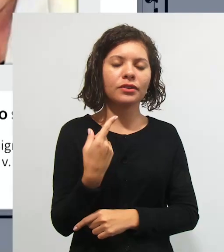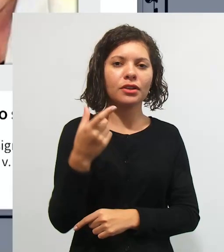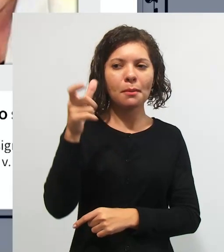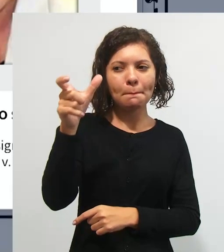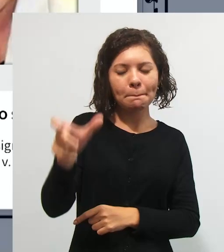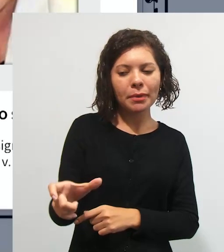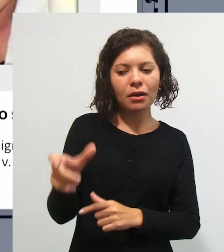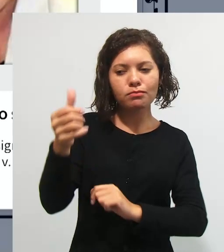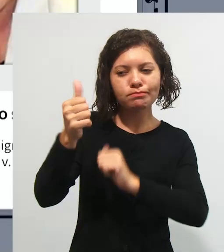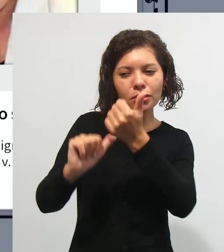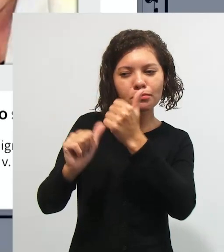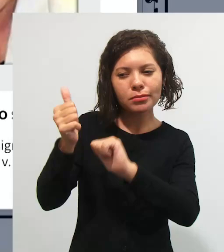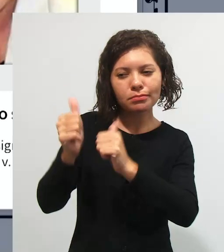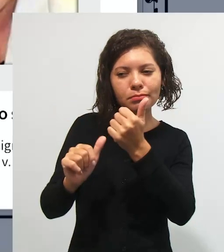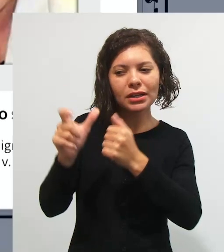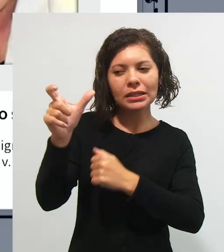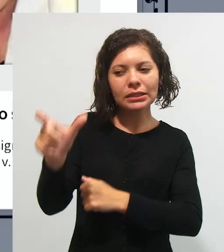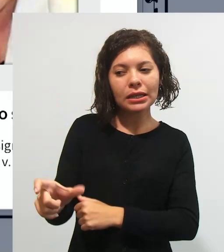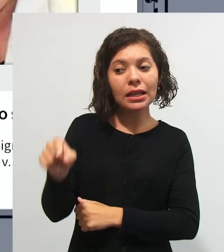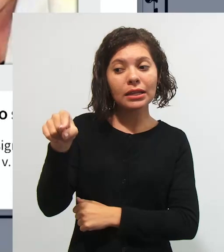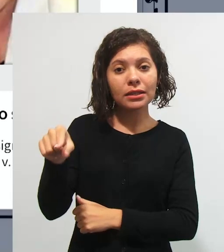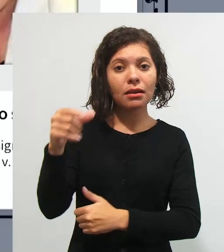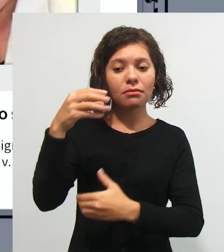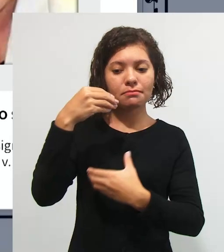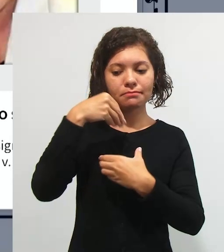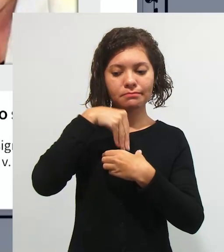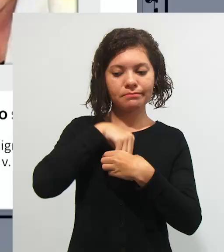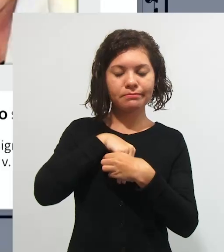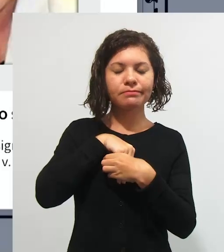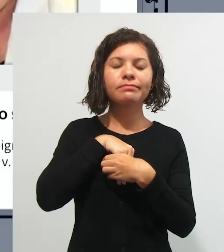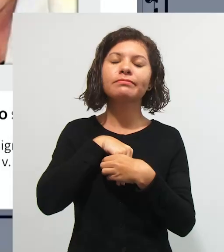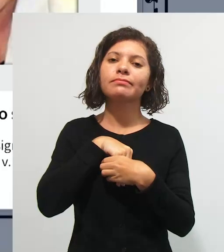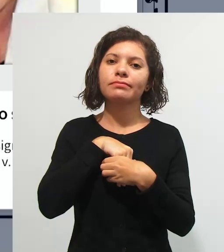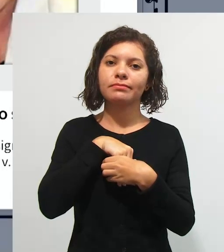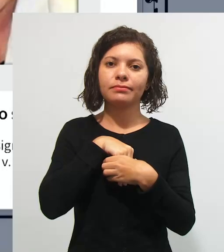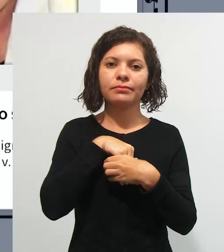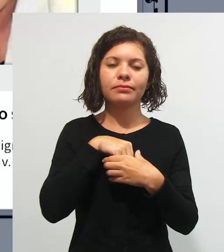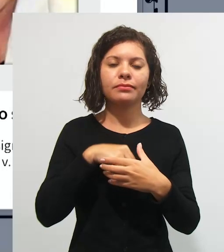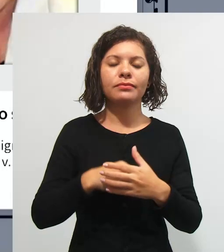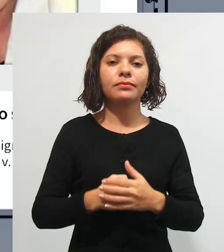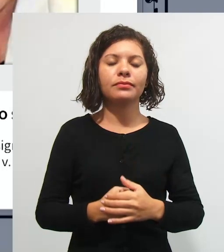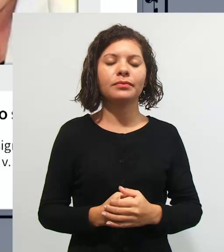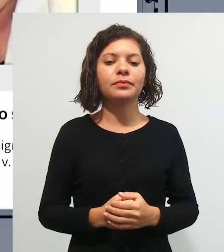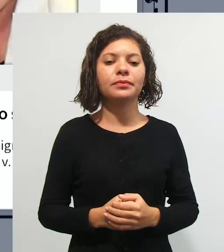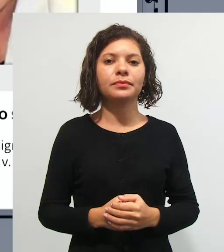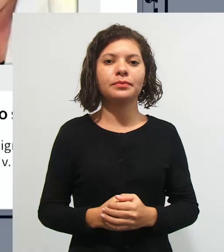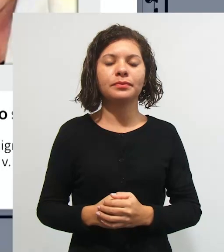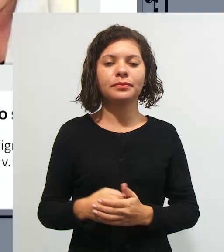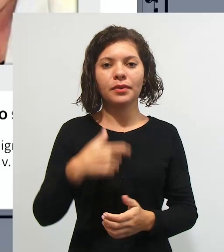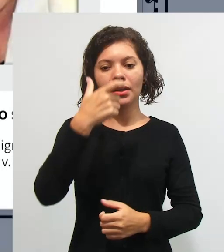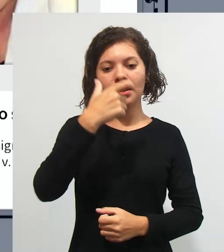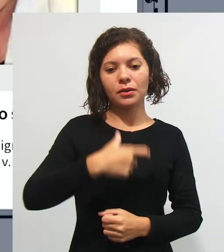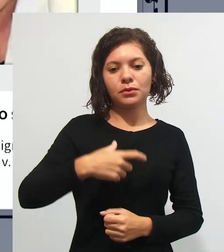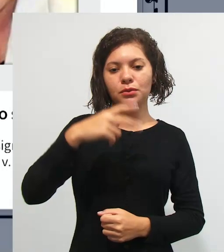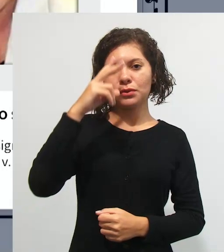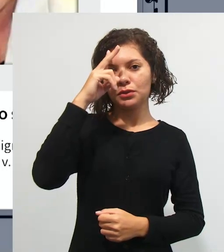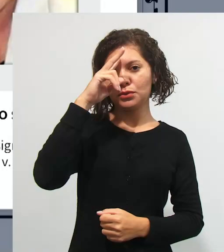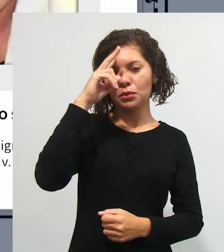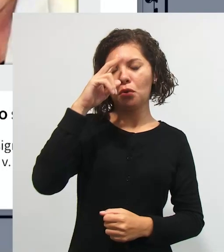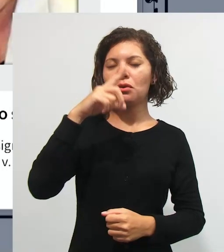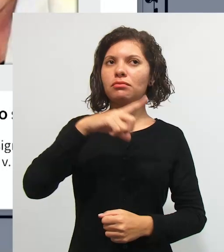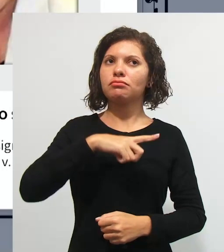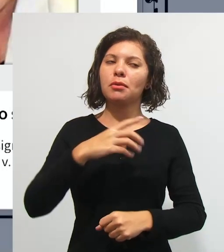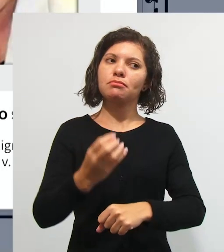é subjetivo. E a subjetividade implica o quê? Implica que eu sou histórico, tenho emoções, eu tenho vivências, eu